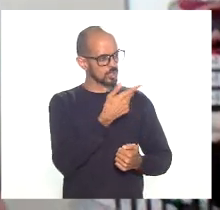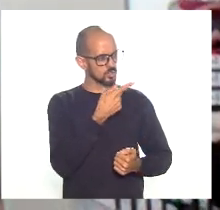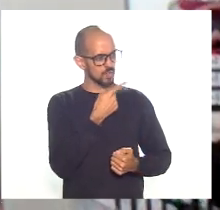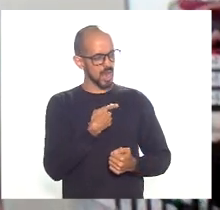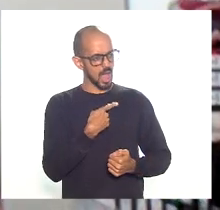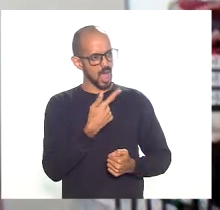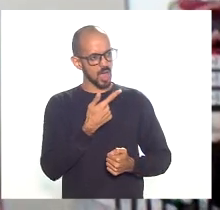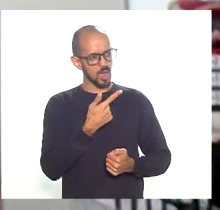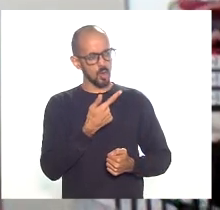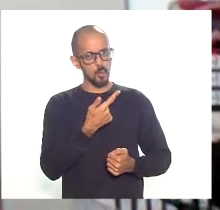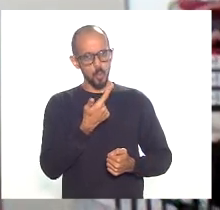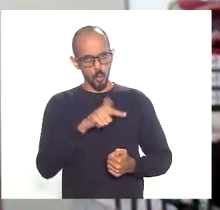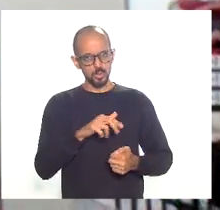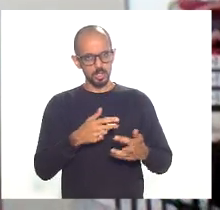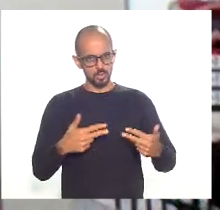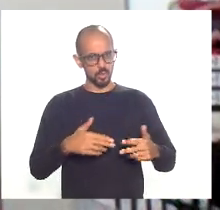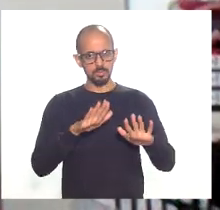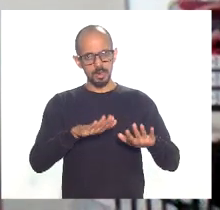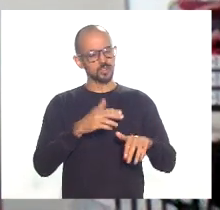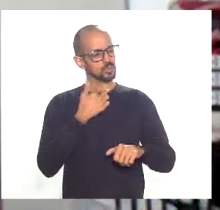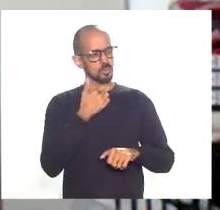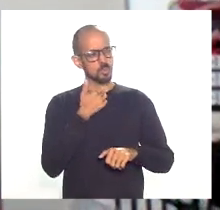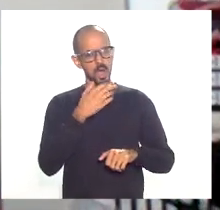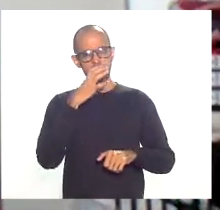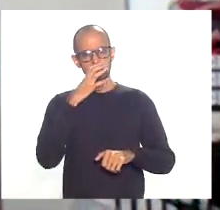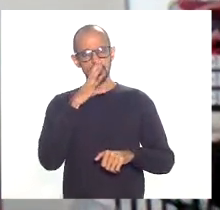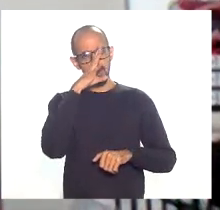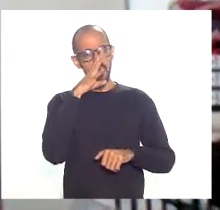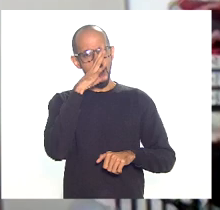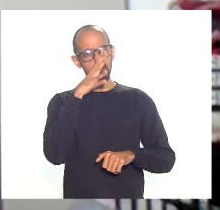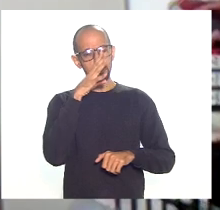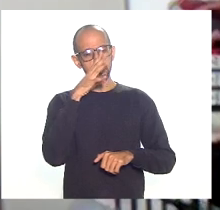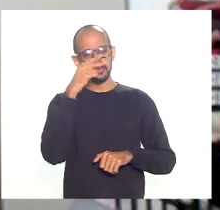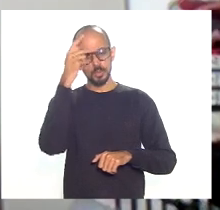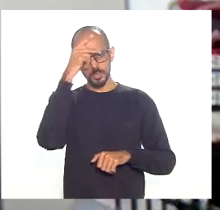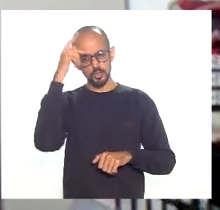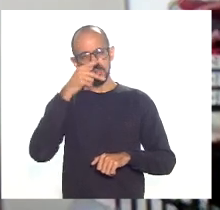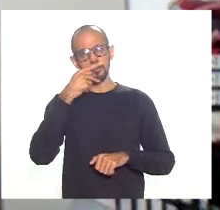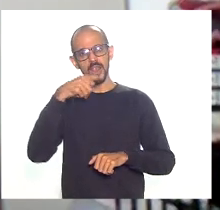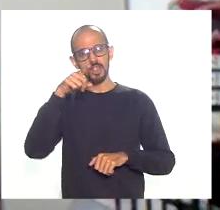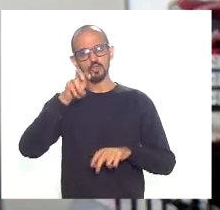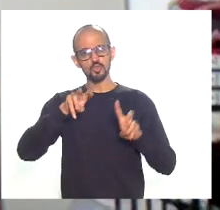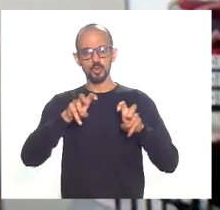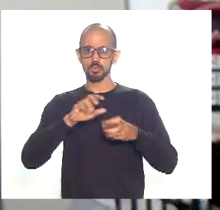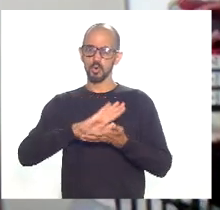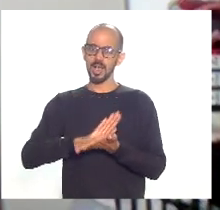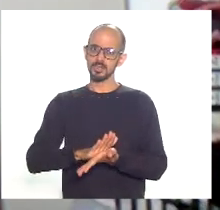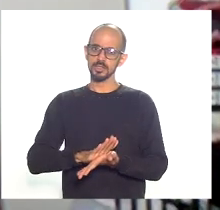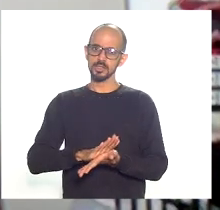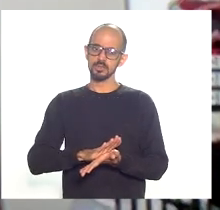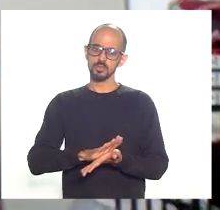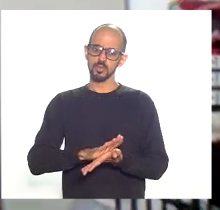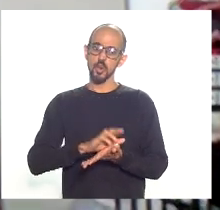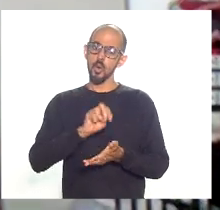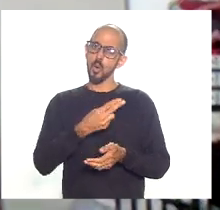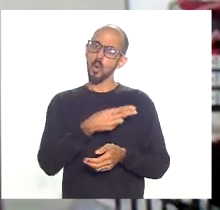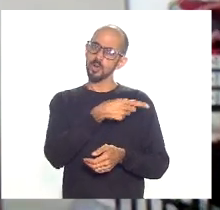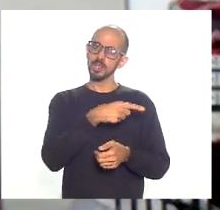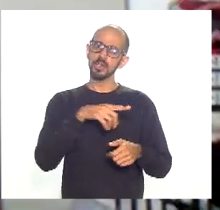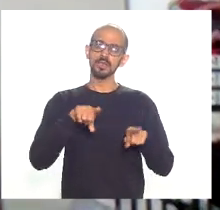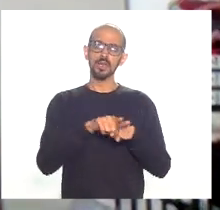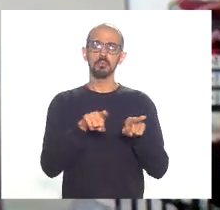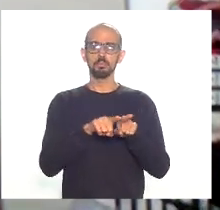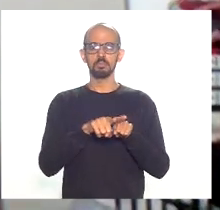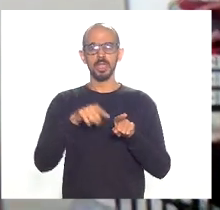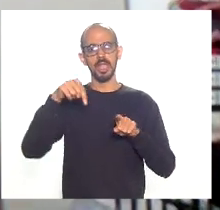em base, não agrida o argumento da pessoa que está trazendo aqui a questão do racismo, senão ele está reproduzindo o racismo aqui em